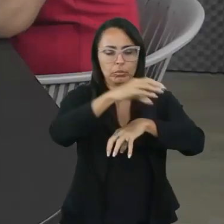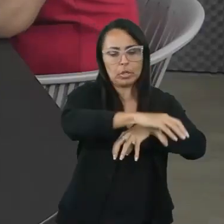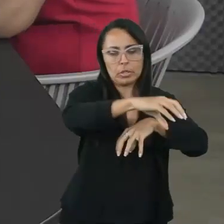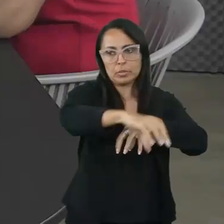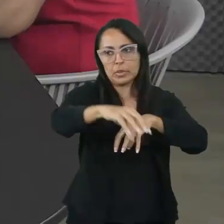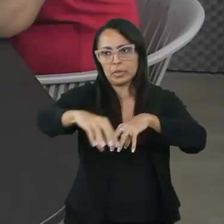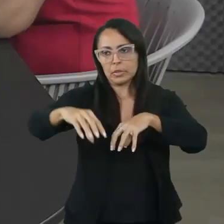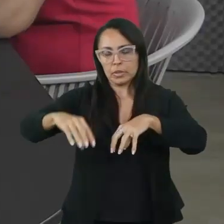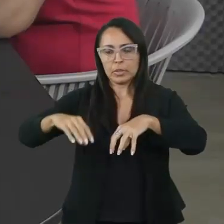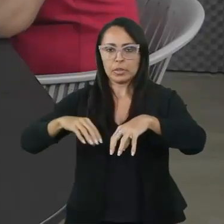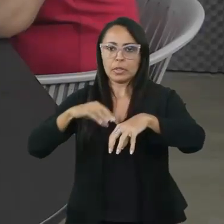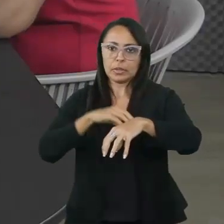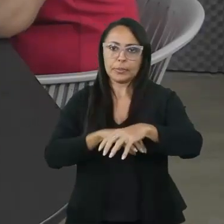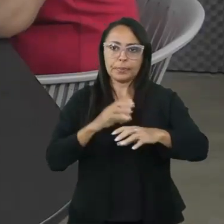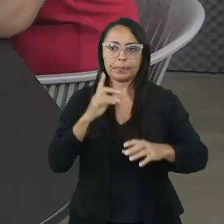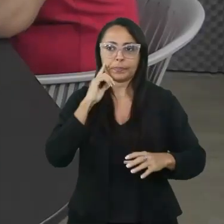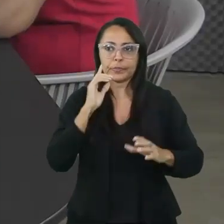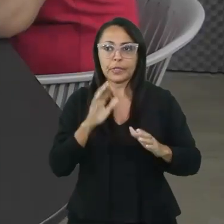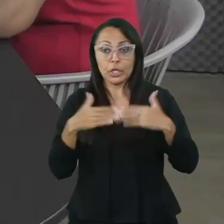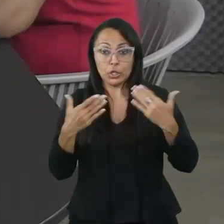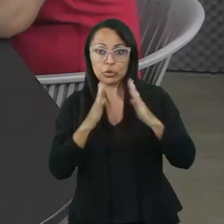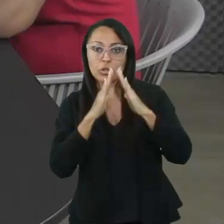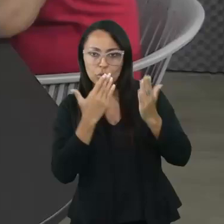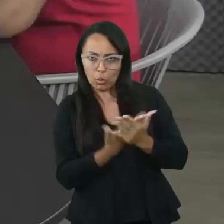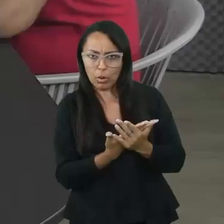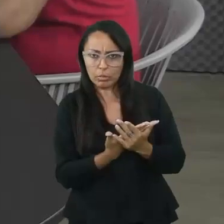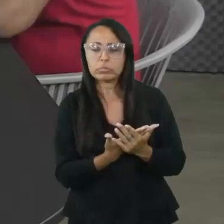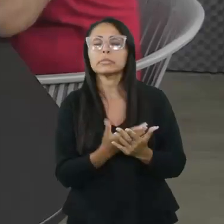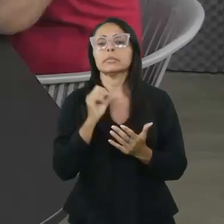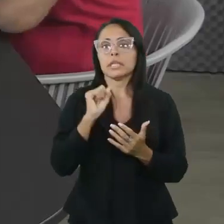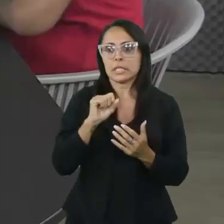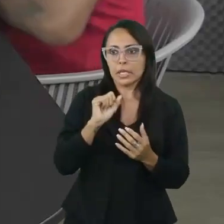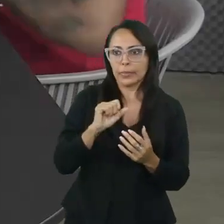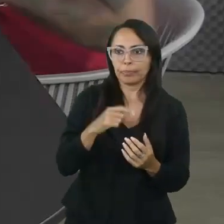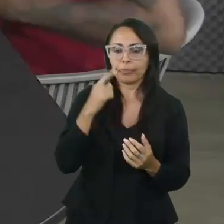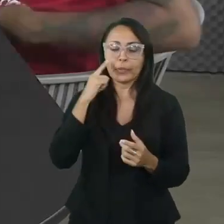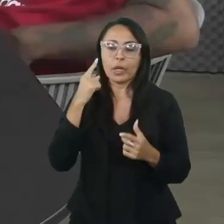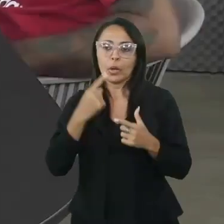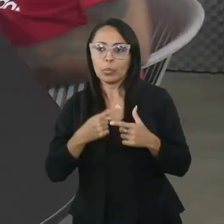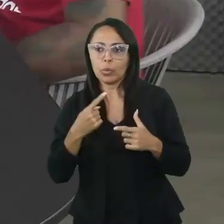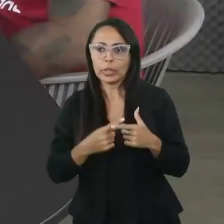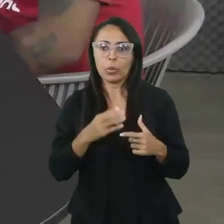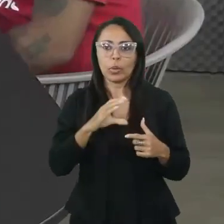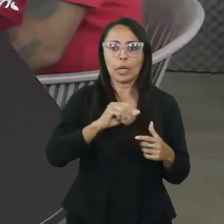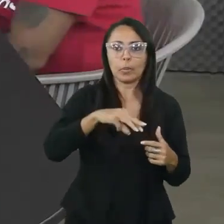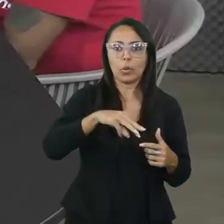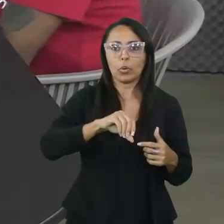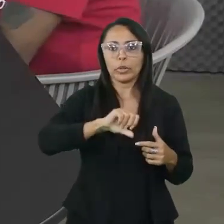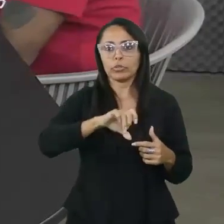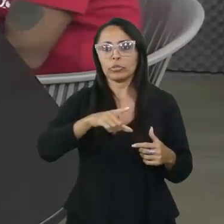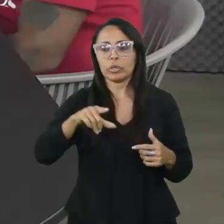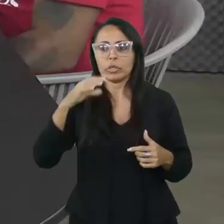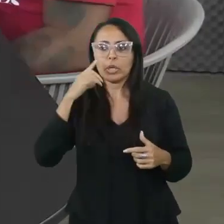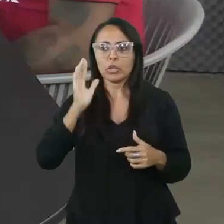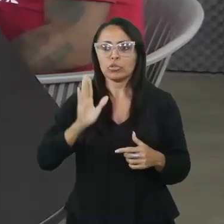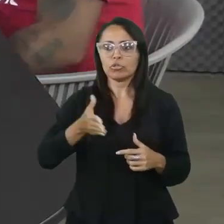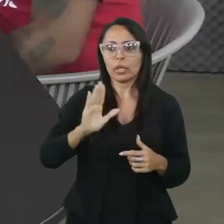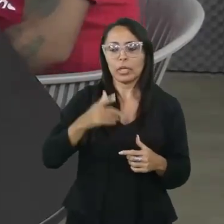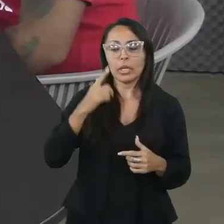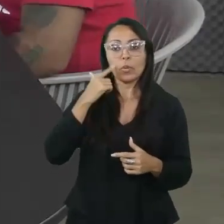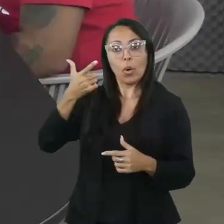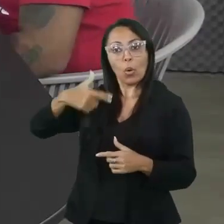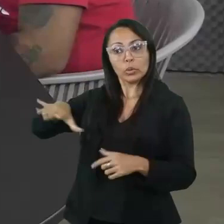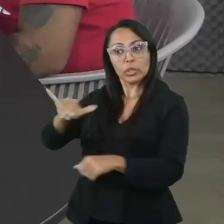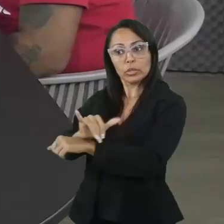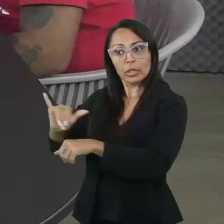Boa Viagem, de vez em Isso quando na João aparece. Bezerra, você fala. A João Porque Bezerra, o Camões já tem uma outra pegada, né?